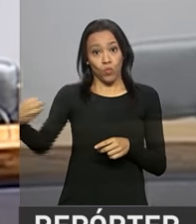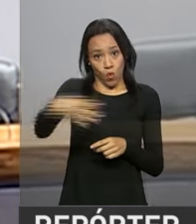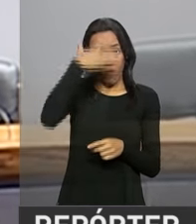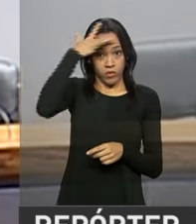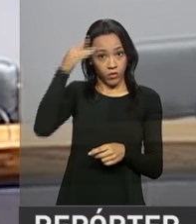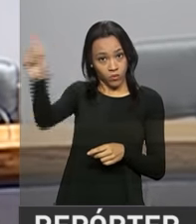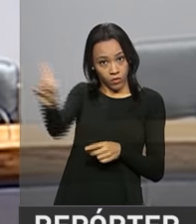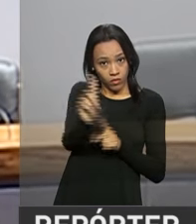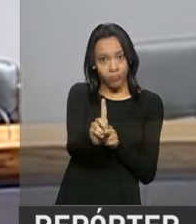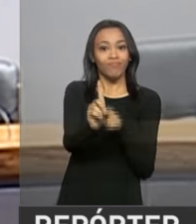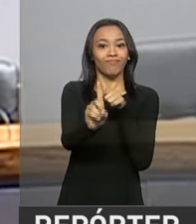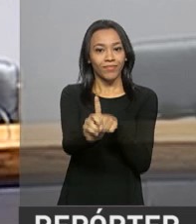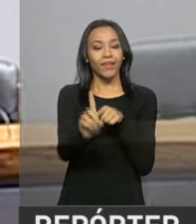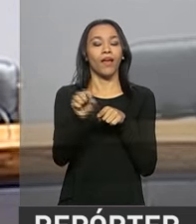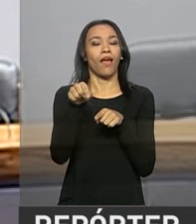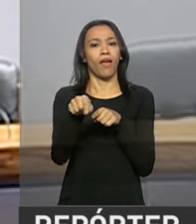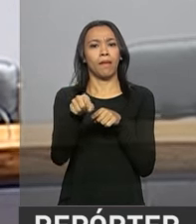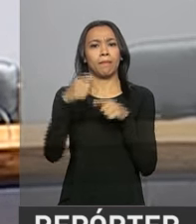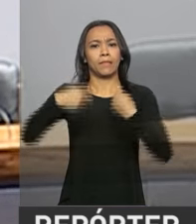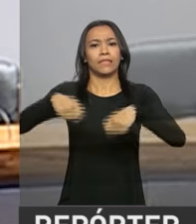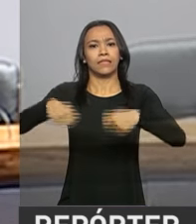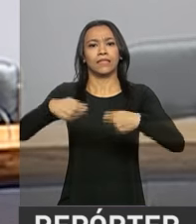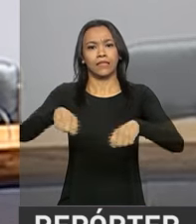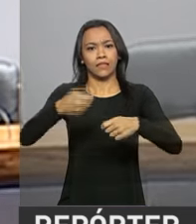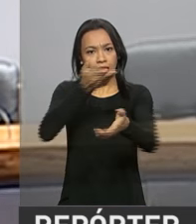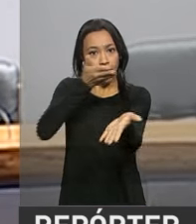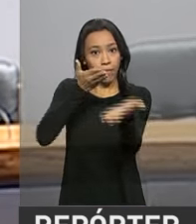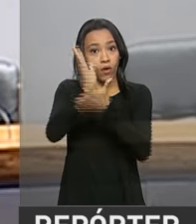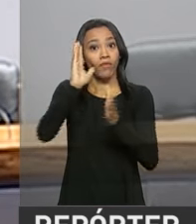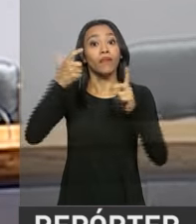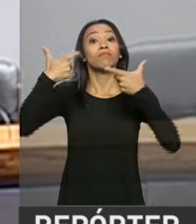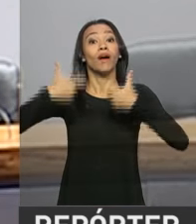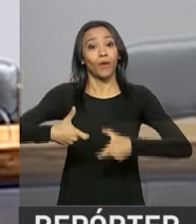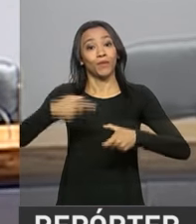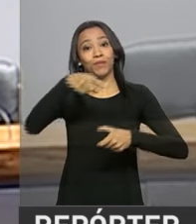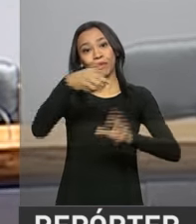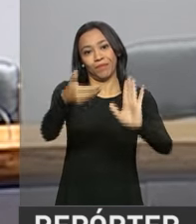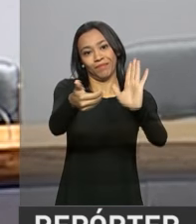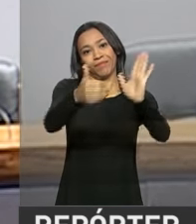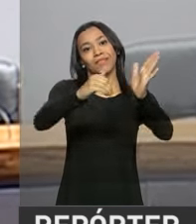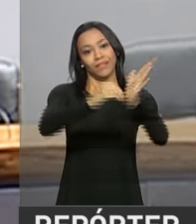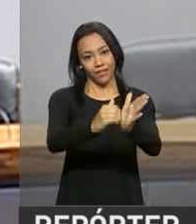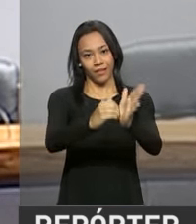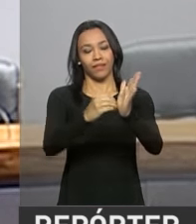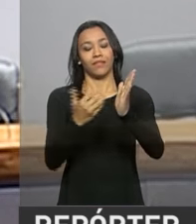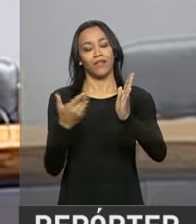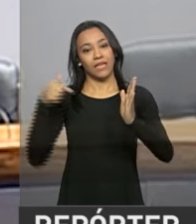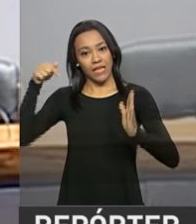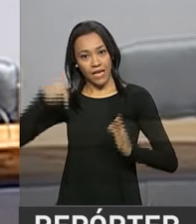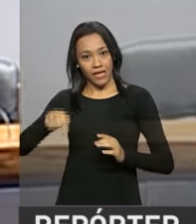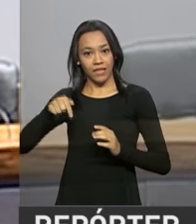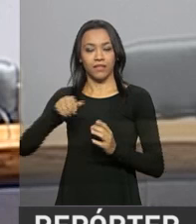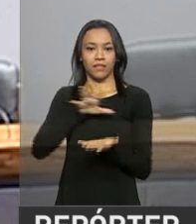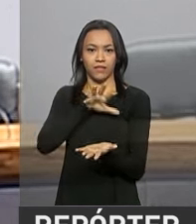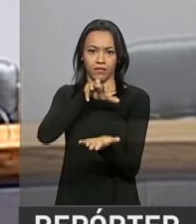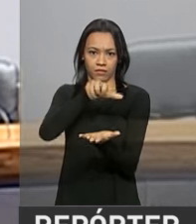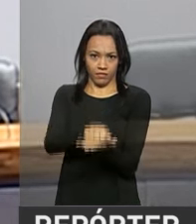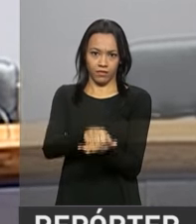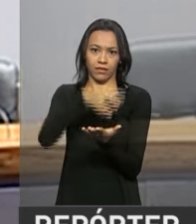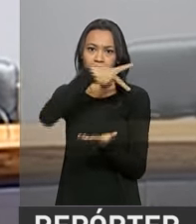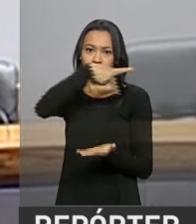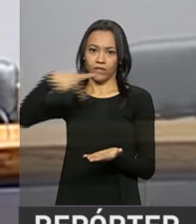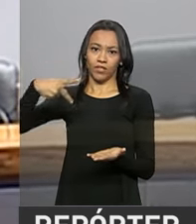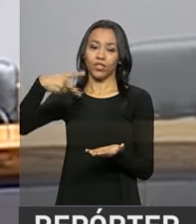monetária e cambial do governo, ele precisa ser aprovado pelo Senado Federal. E como esse cargo de presidente do Banco Central